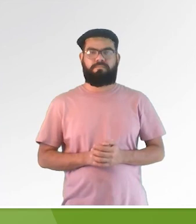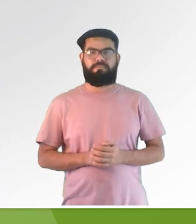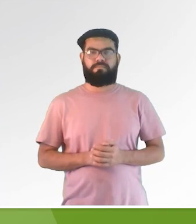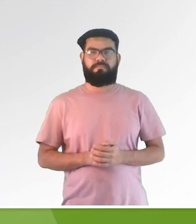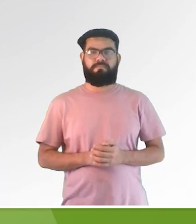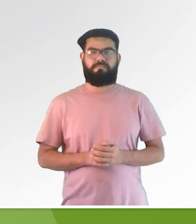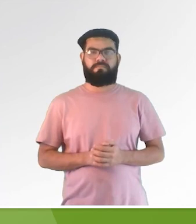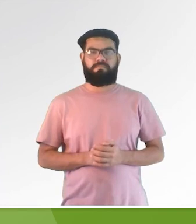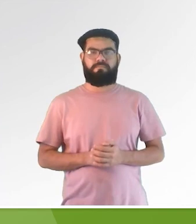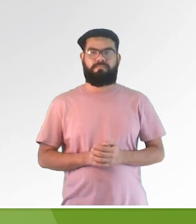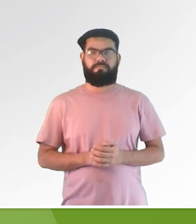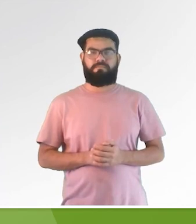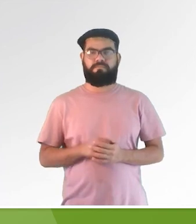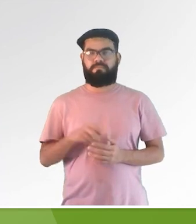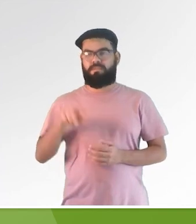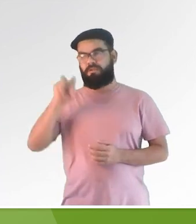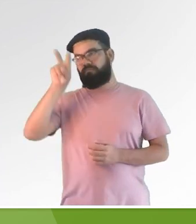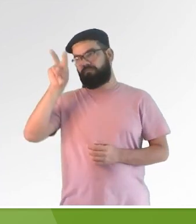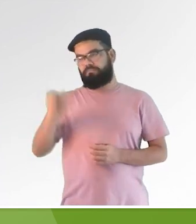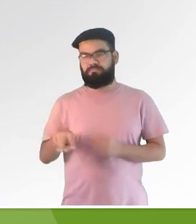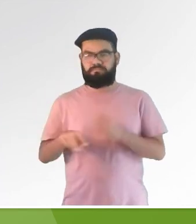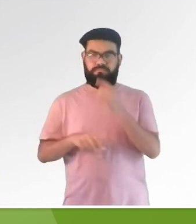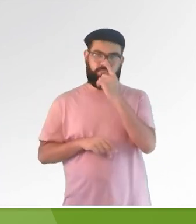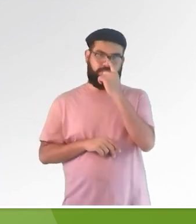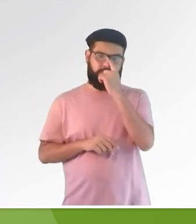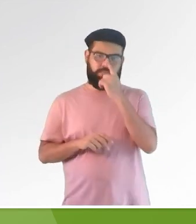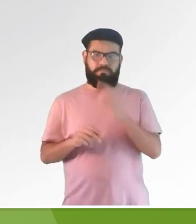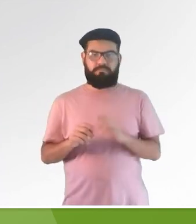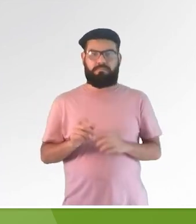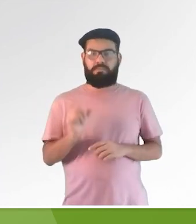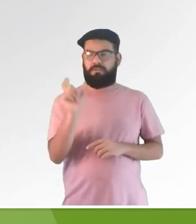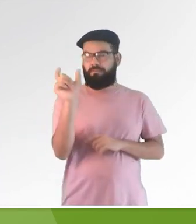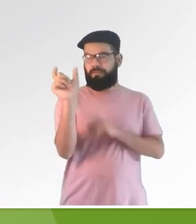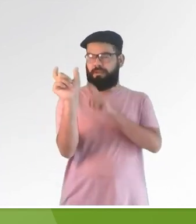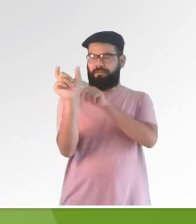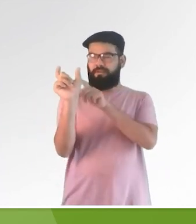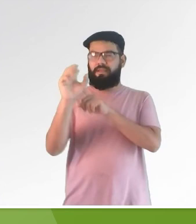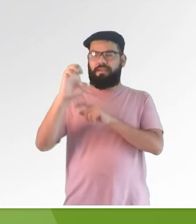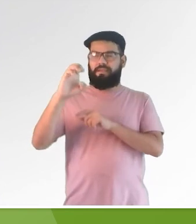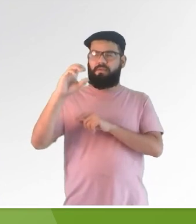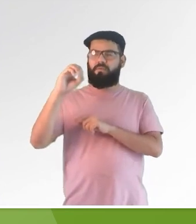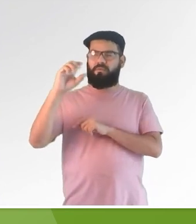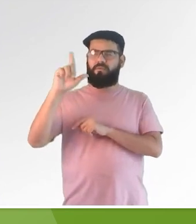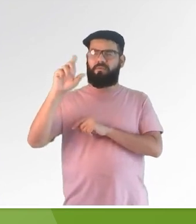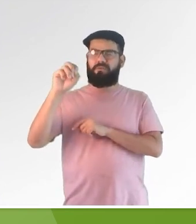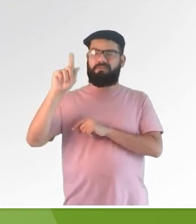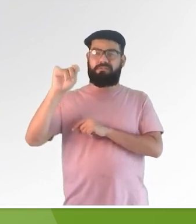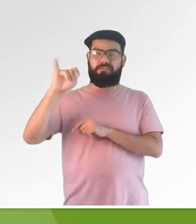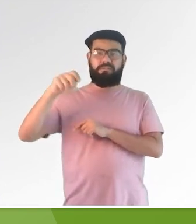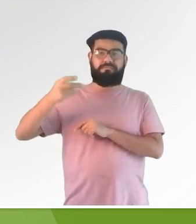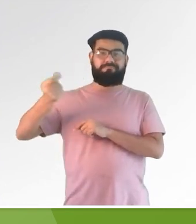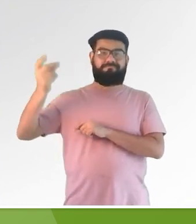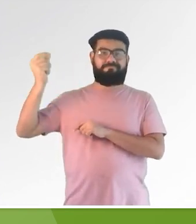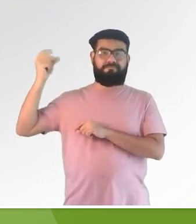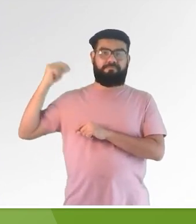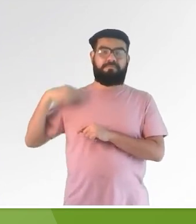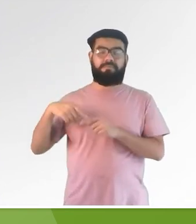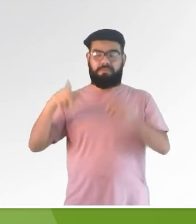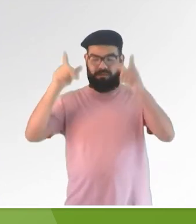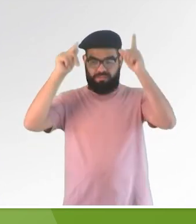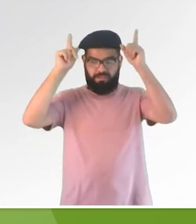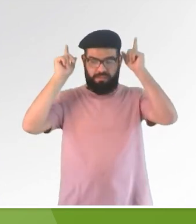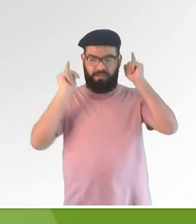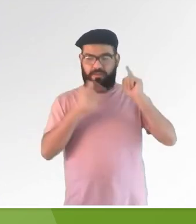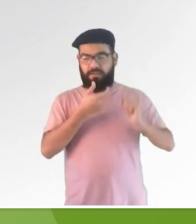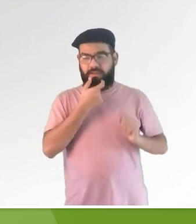ramos de estudos estão relacionados à ecologia. E a origem, olha só, vem do grego, oikos significa